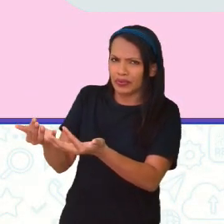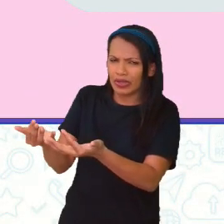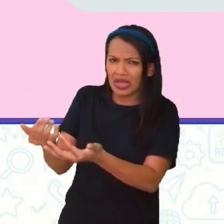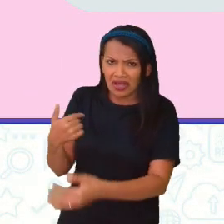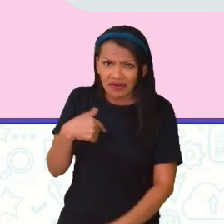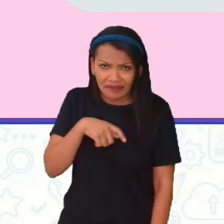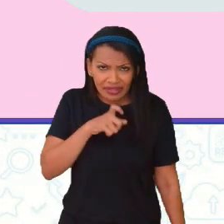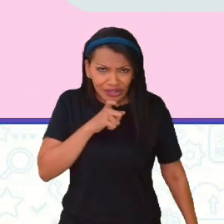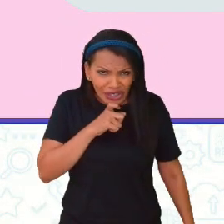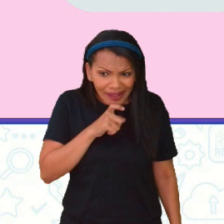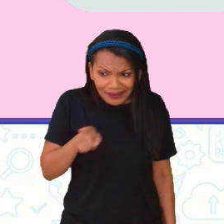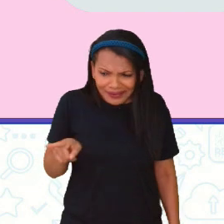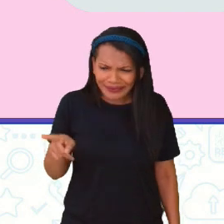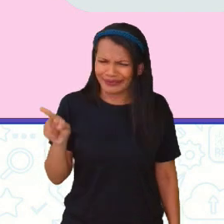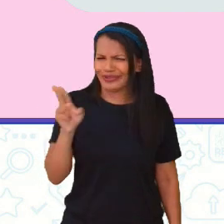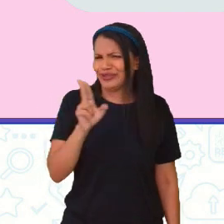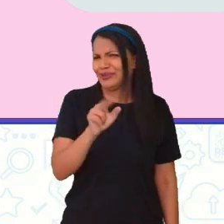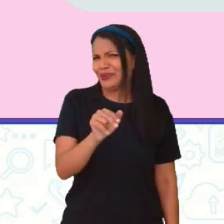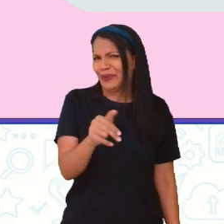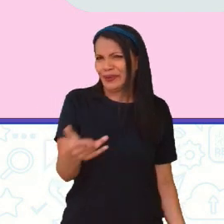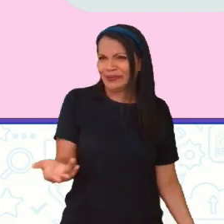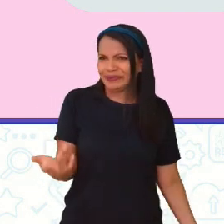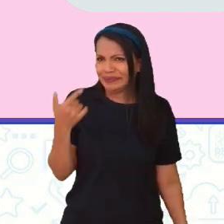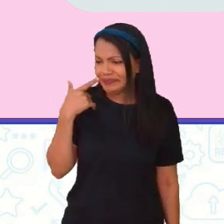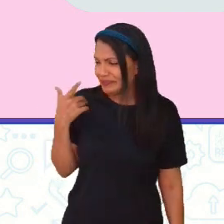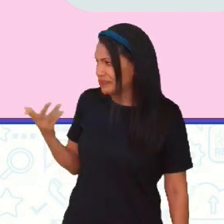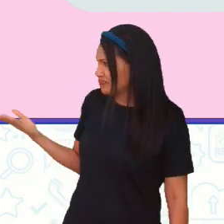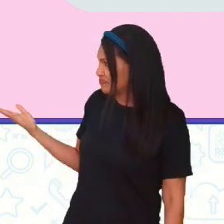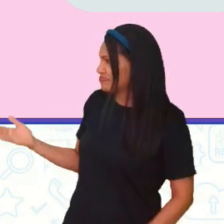E o que é um experimento aleatório?